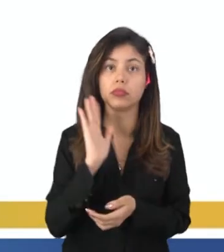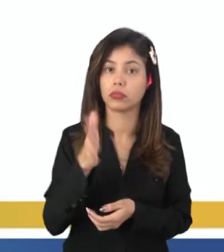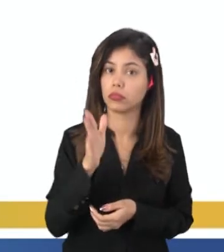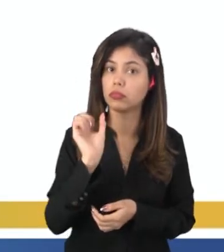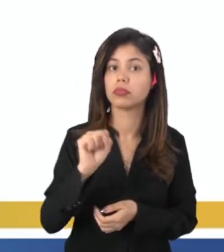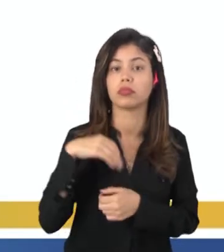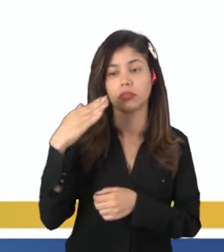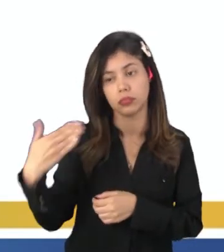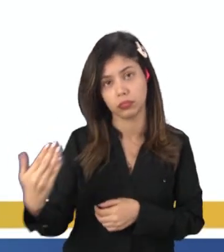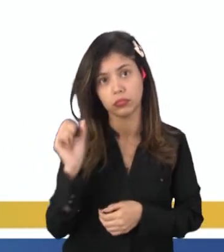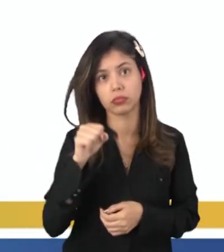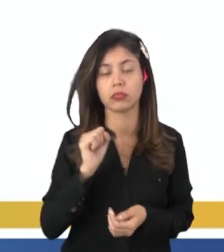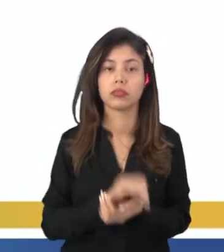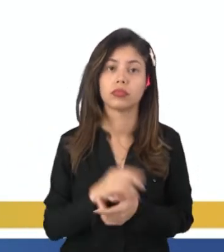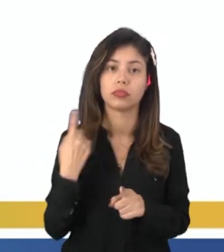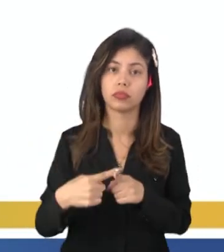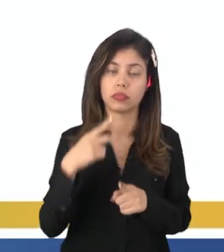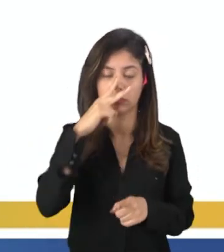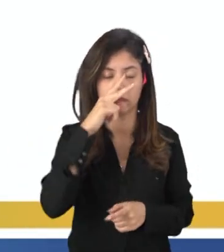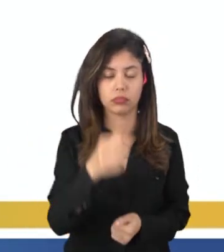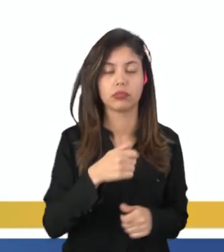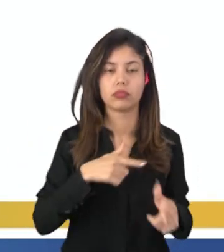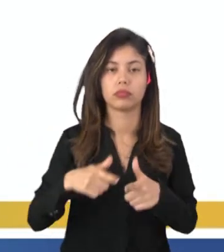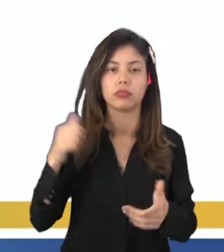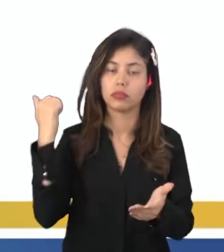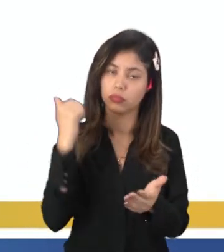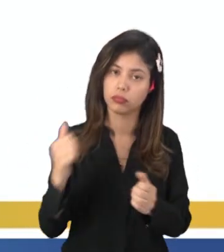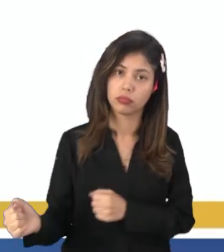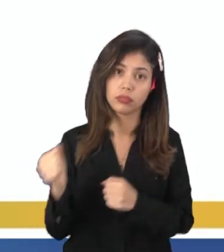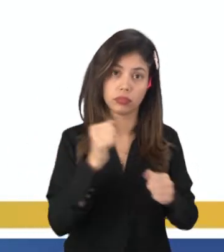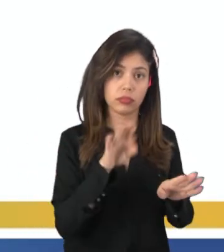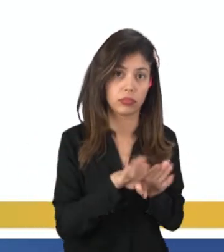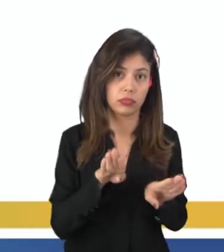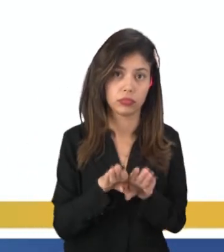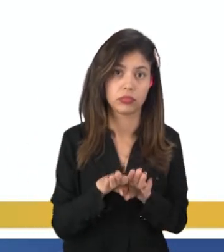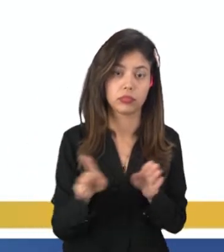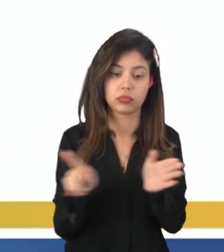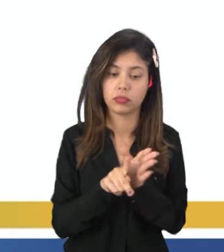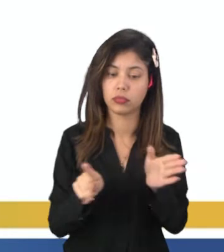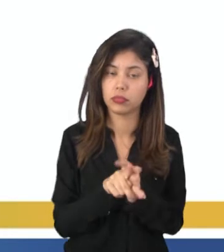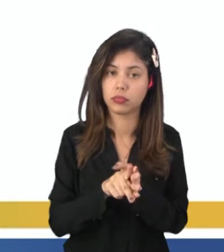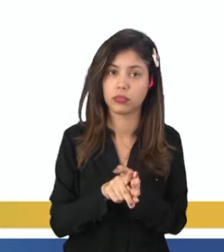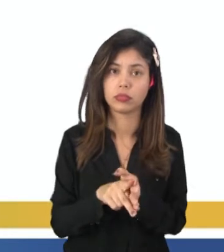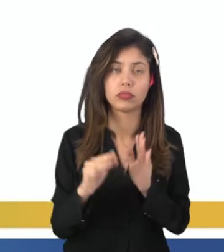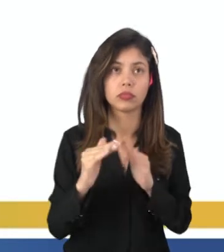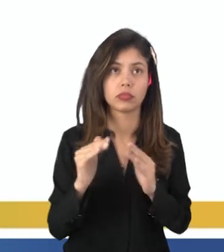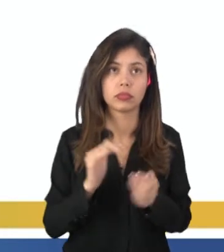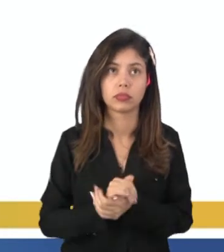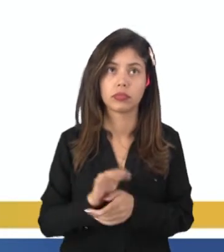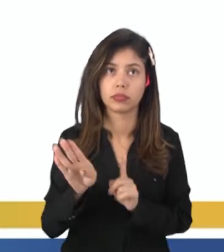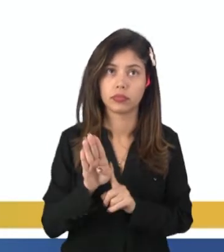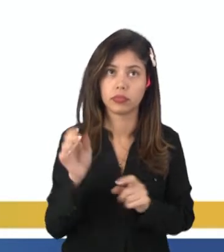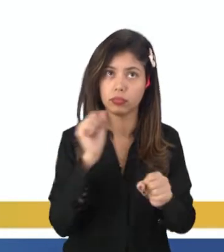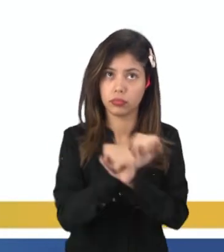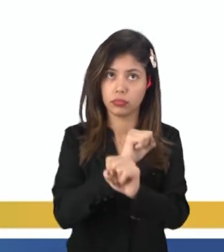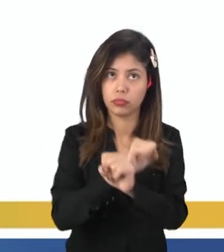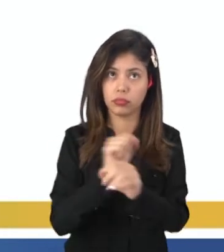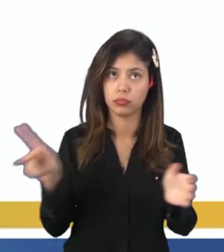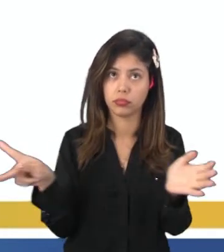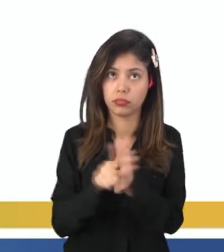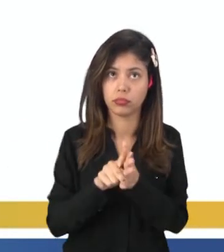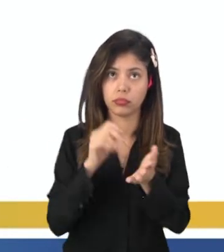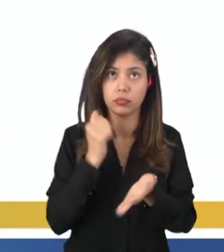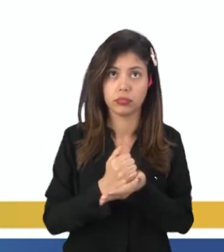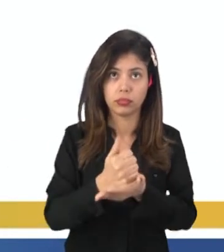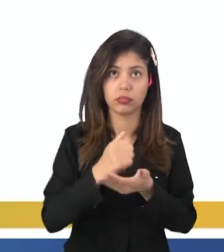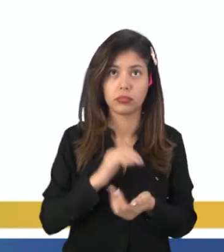sim, pois geralmente tinham sua força de trabalho empregada na esfera doméstica. Letra B, os escravos não eram uma propriedade provisória do